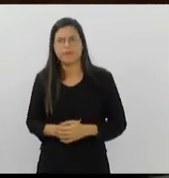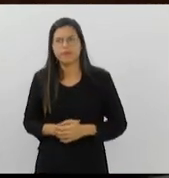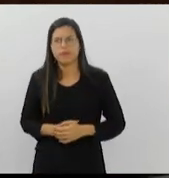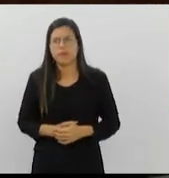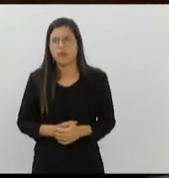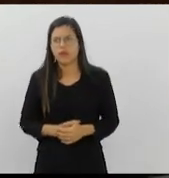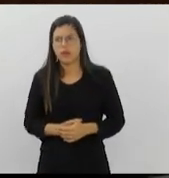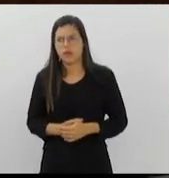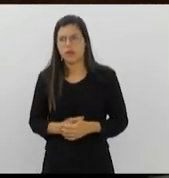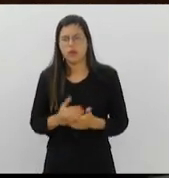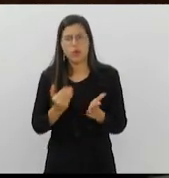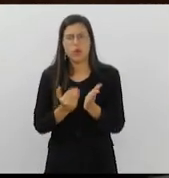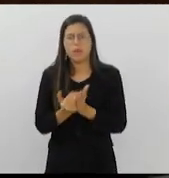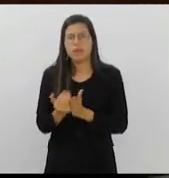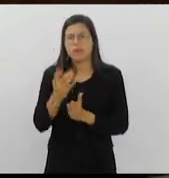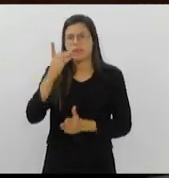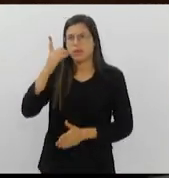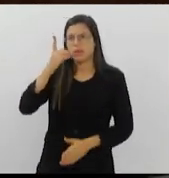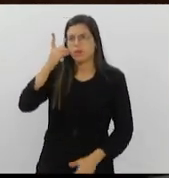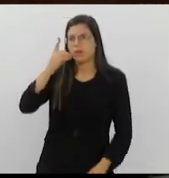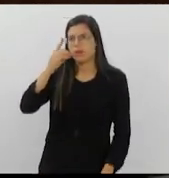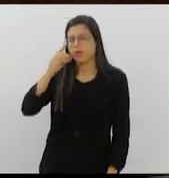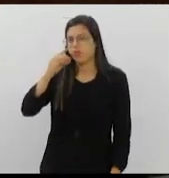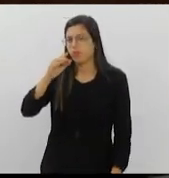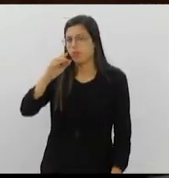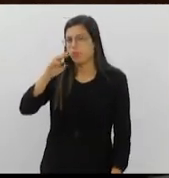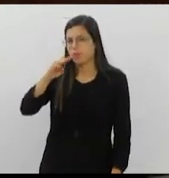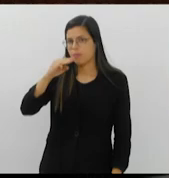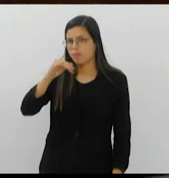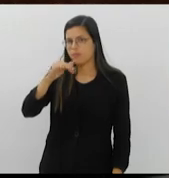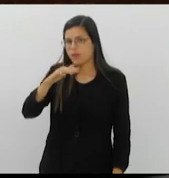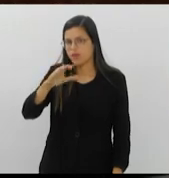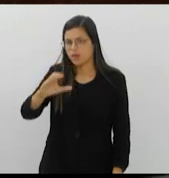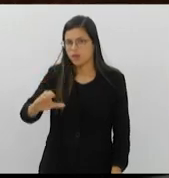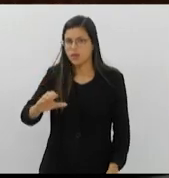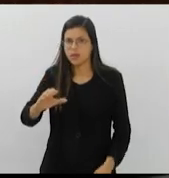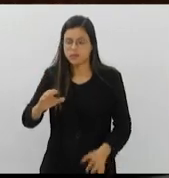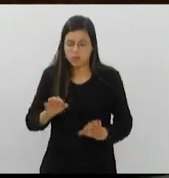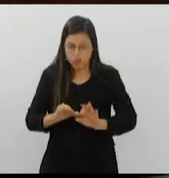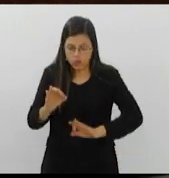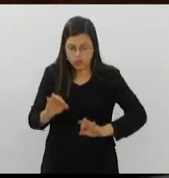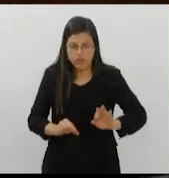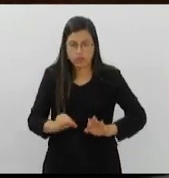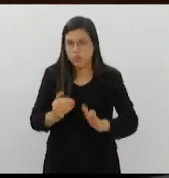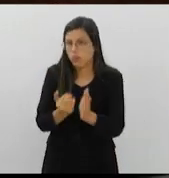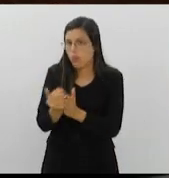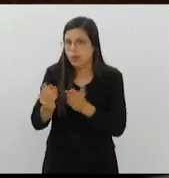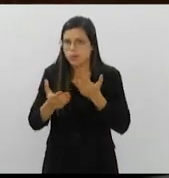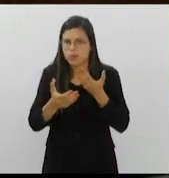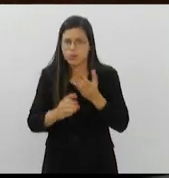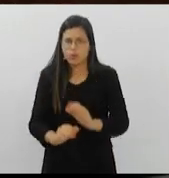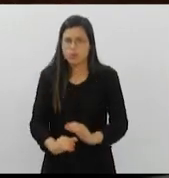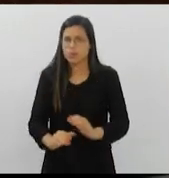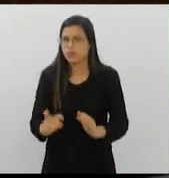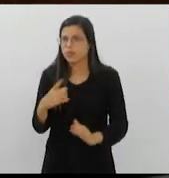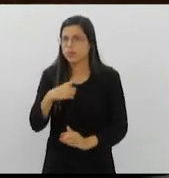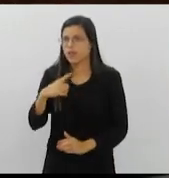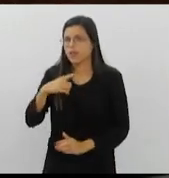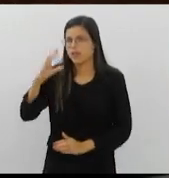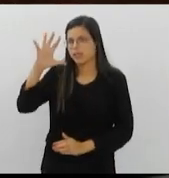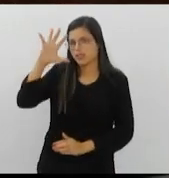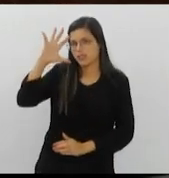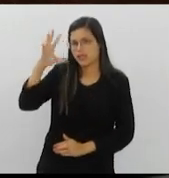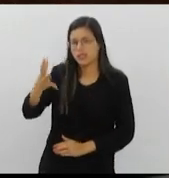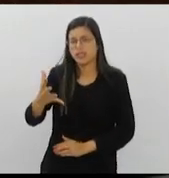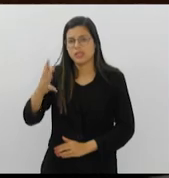Começa, deputado Mink, desde a formação do certame, onde diversas questões que foram colocadas no concurso